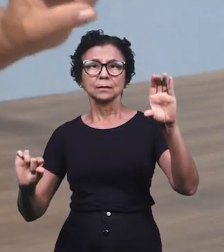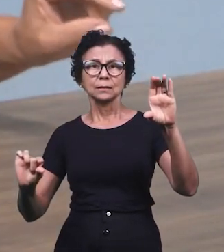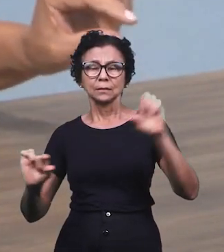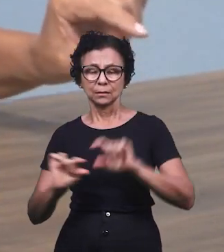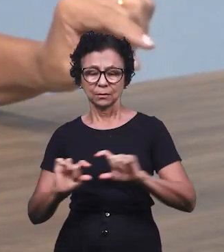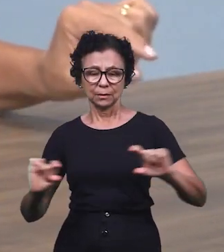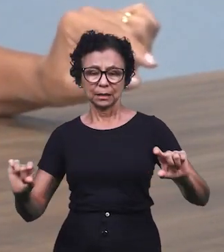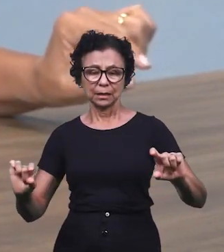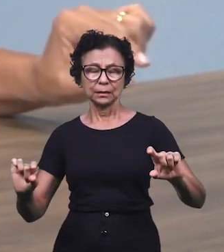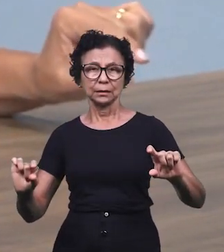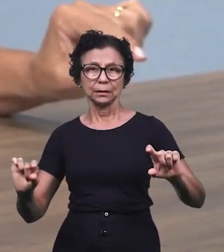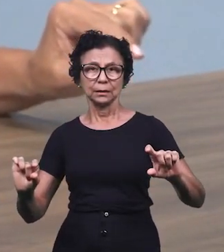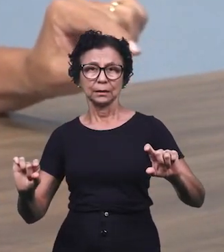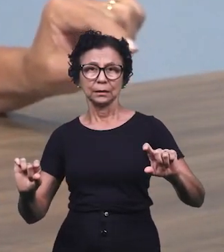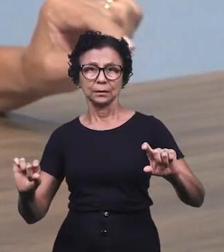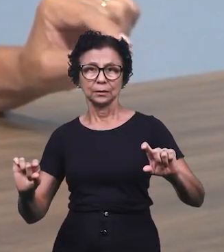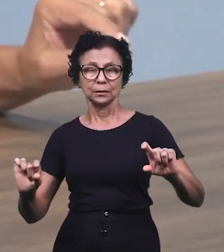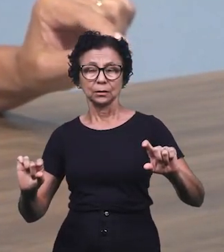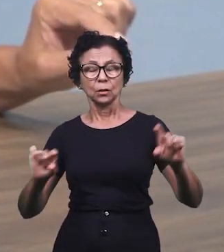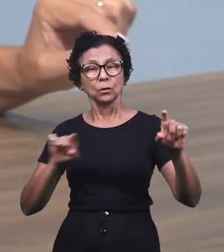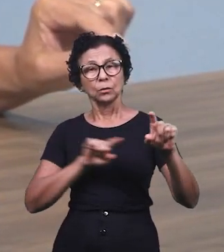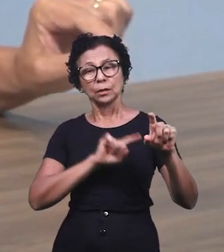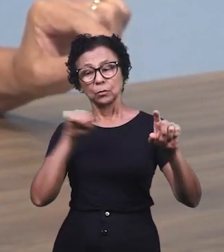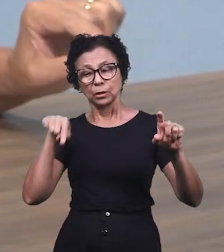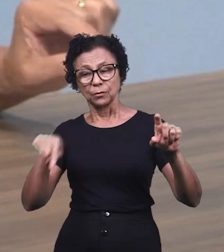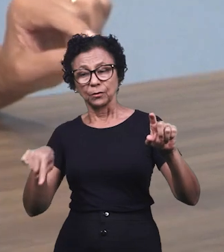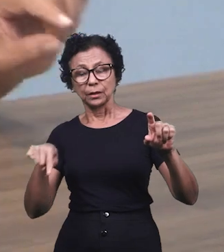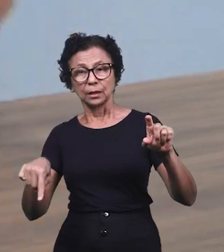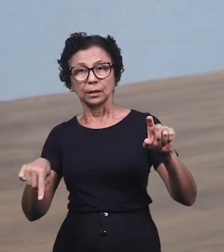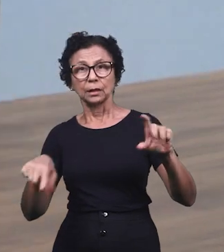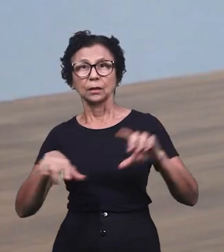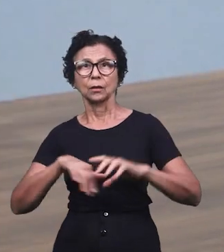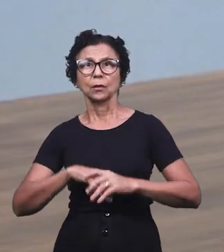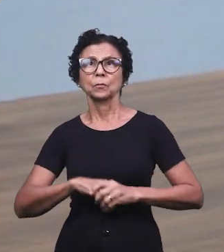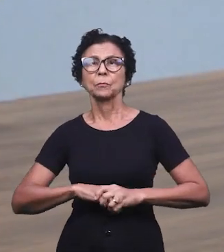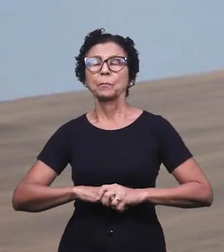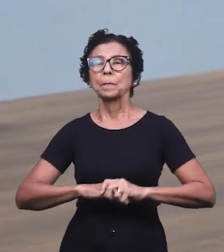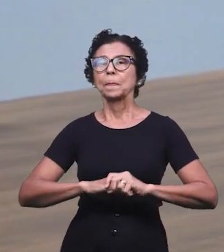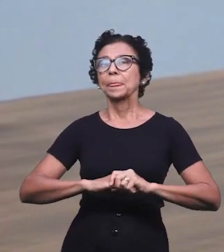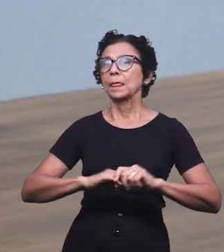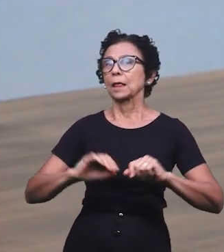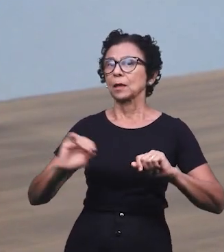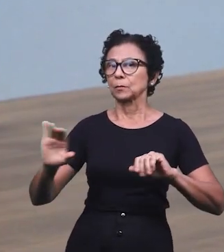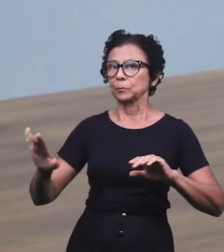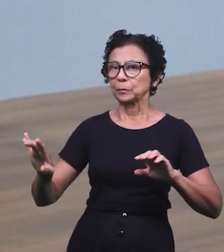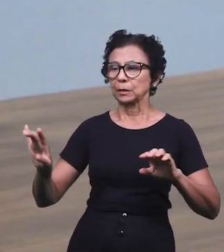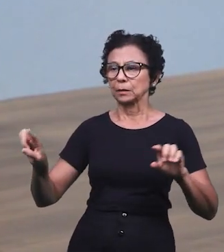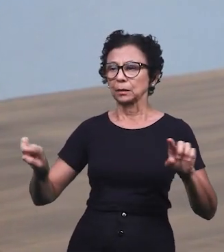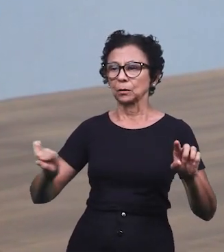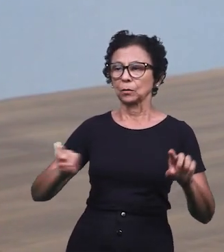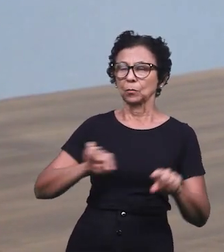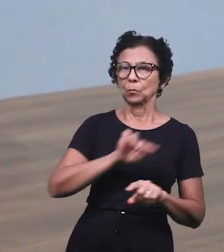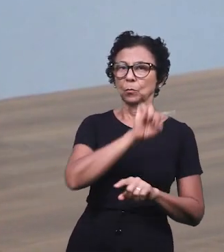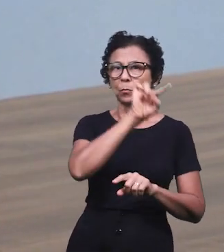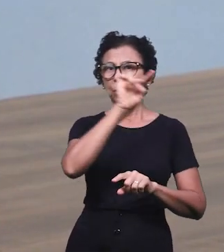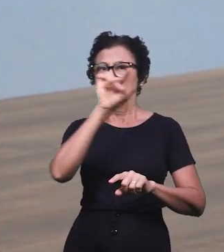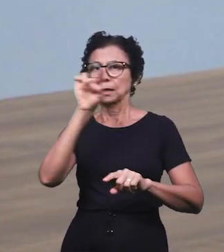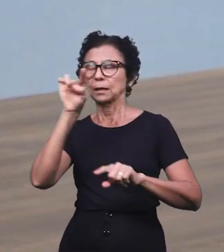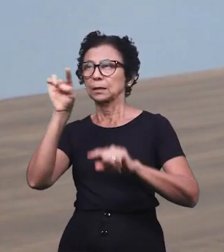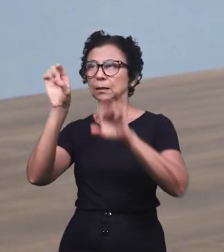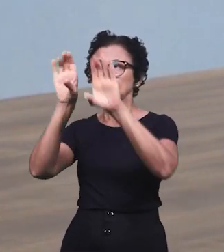Eu tenho que pegar essa estrutura. Então, eu vou colocar assim, ó, lá no céu vai ter